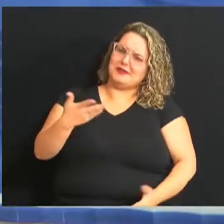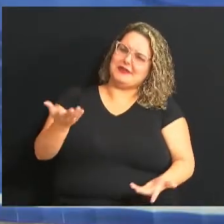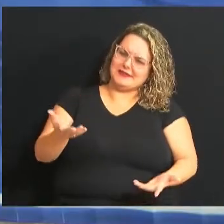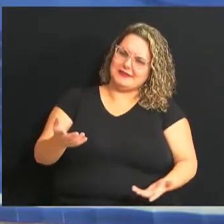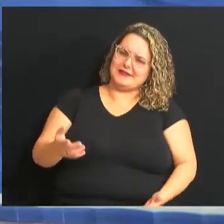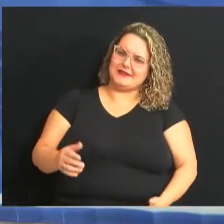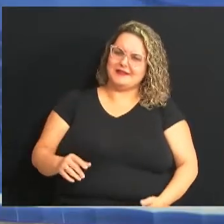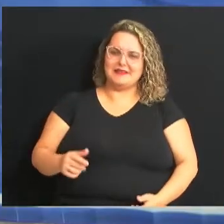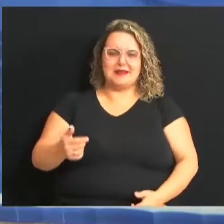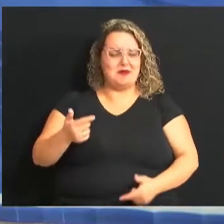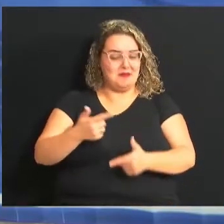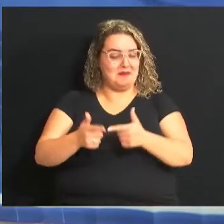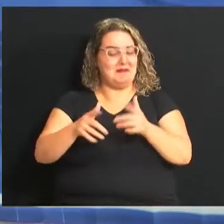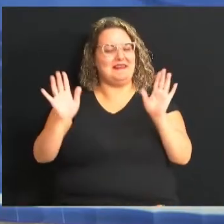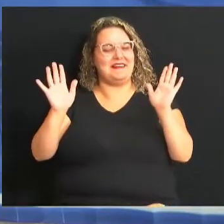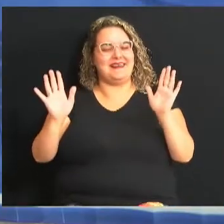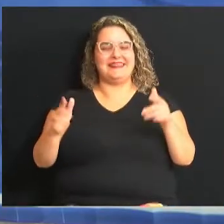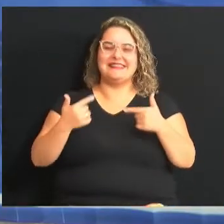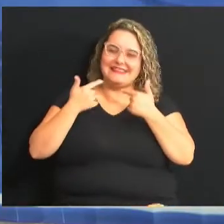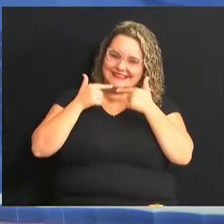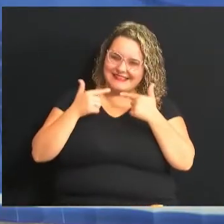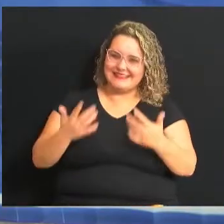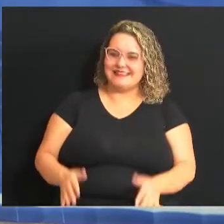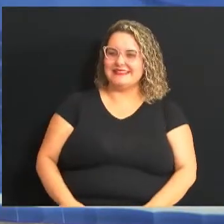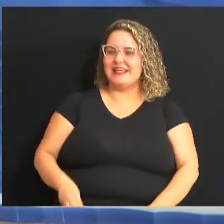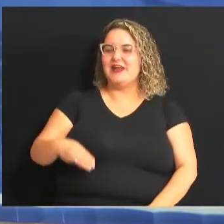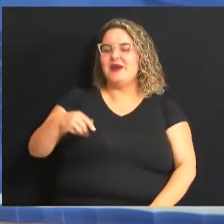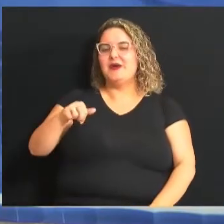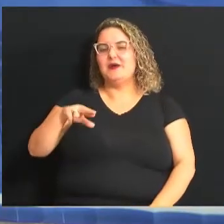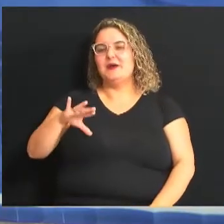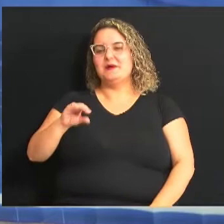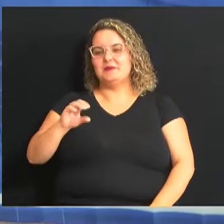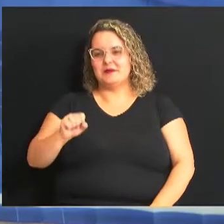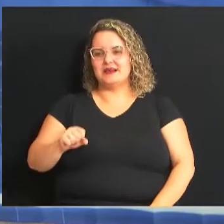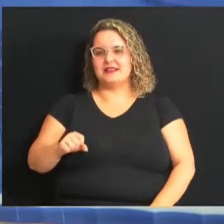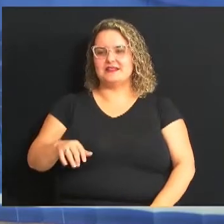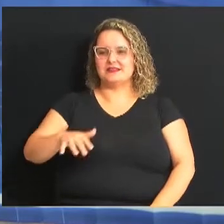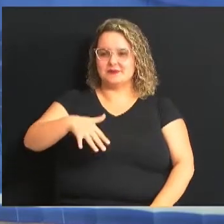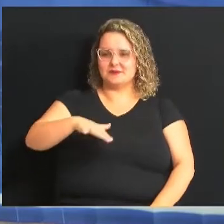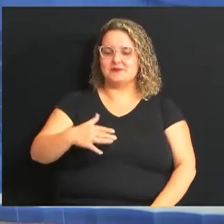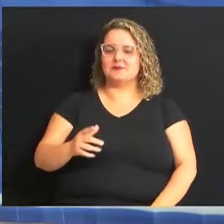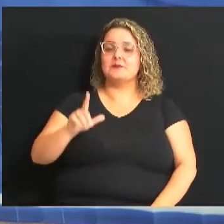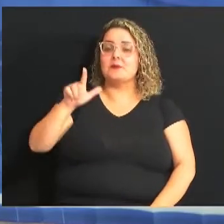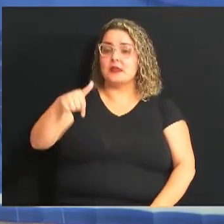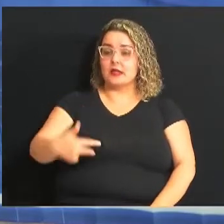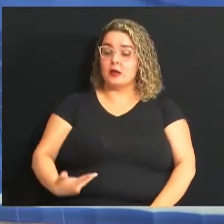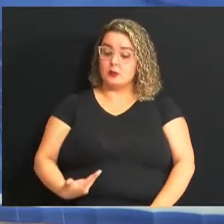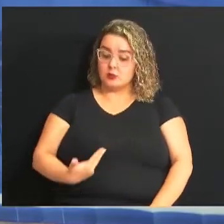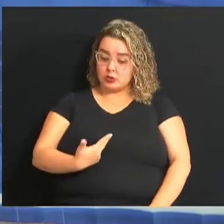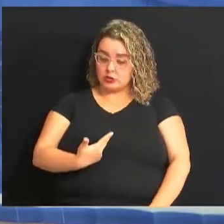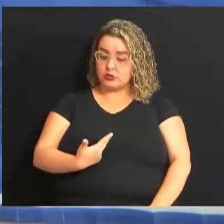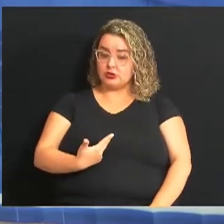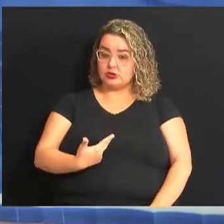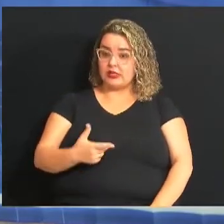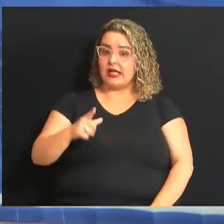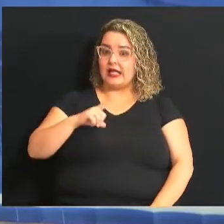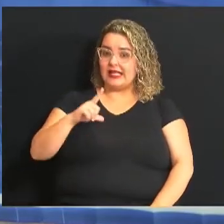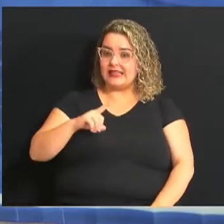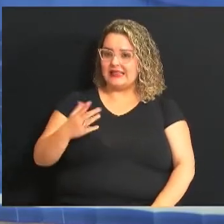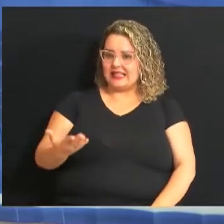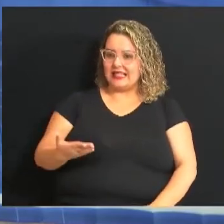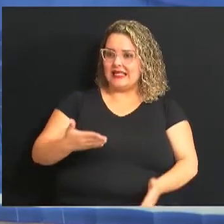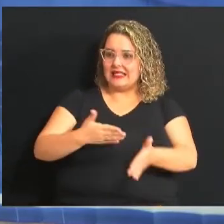outra pergunta aqui também, a do Marcos, da região central aqui de Campinas. Depois da bariátrica, tem restrições nas